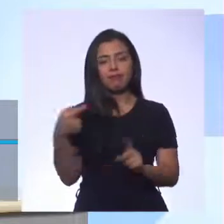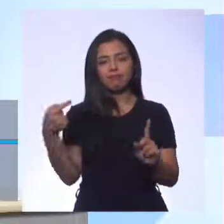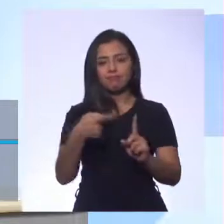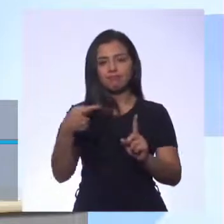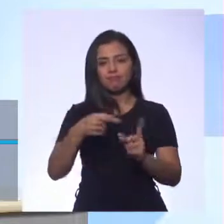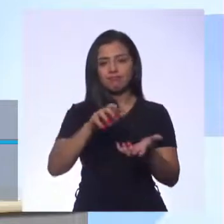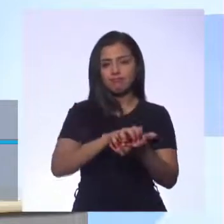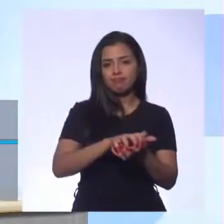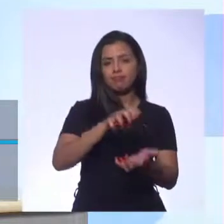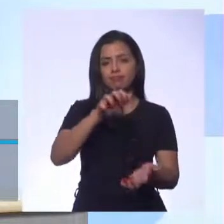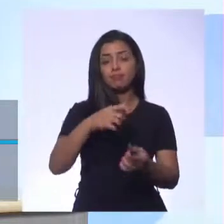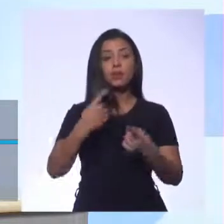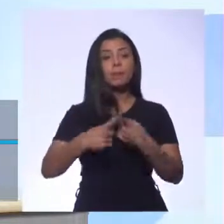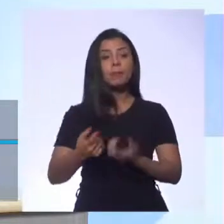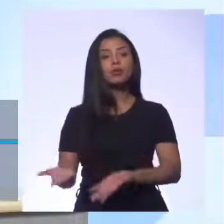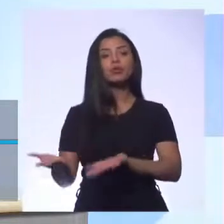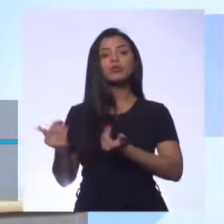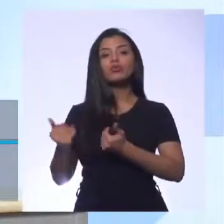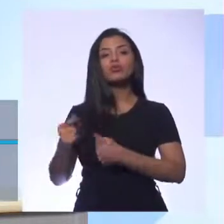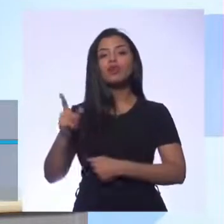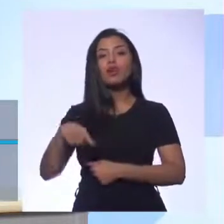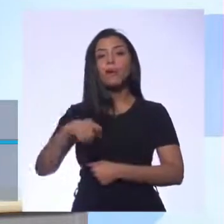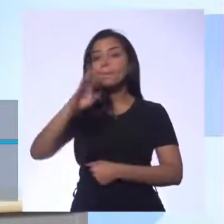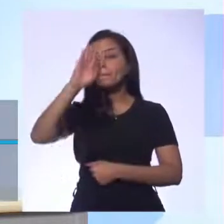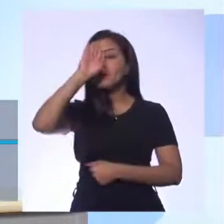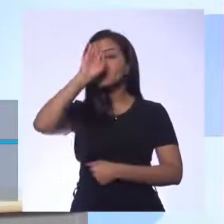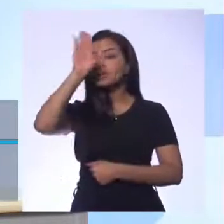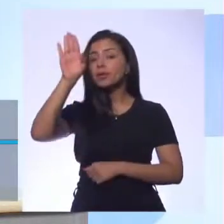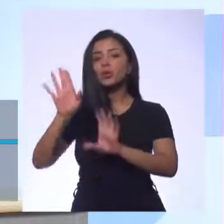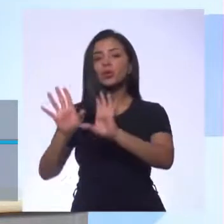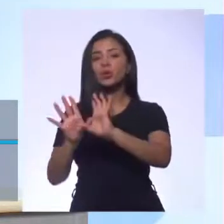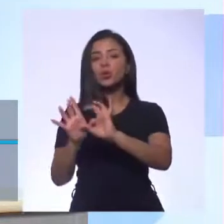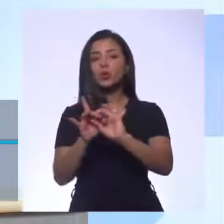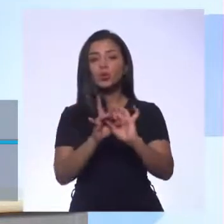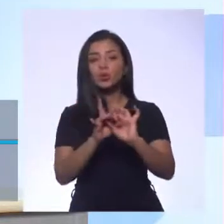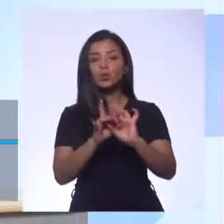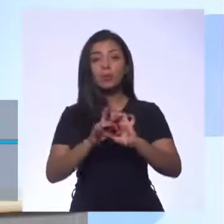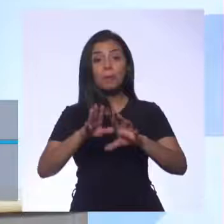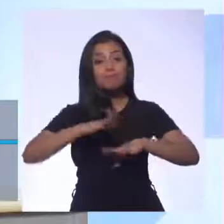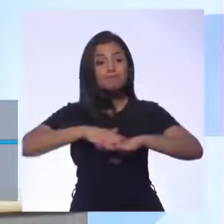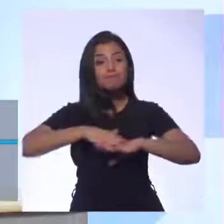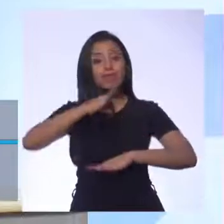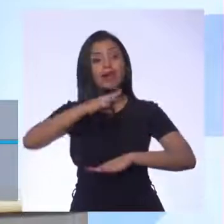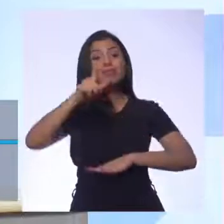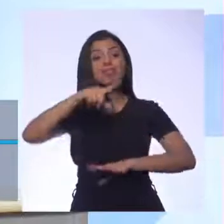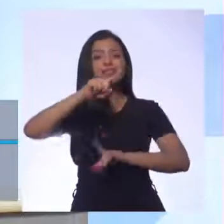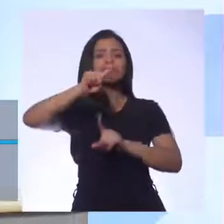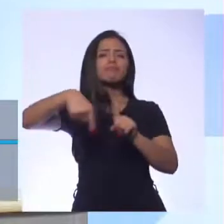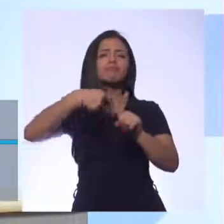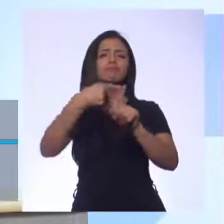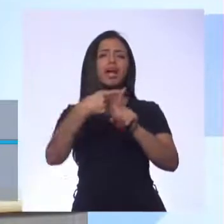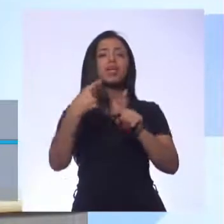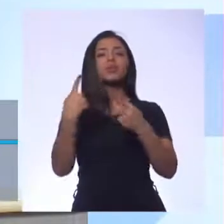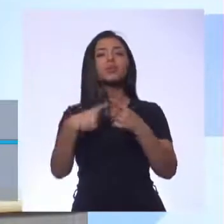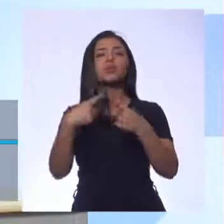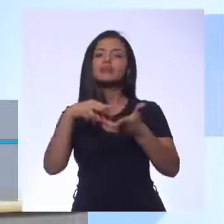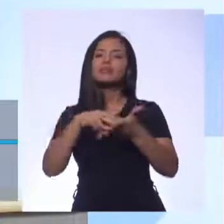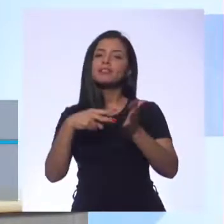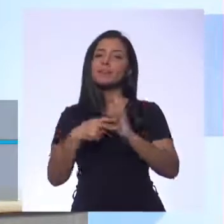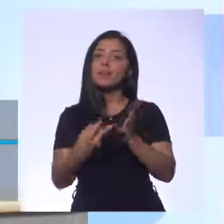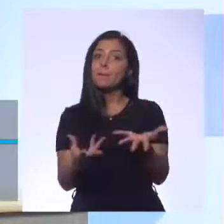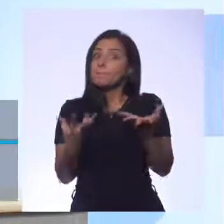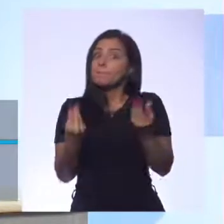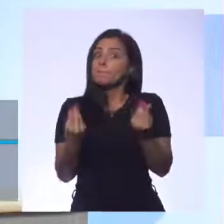o jovem é o principal nesse contexto, né? O mais ele apenas está intensificando, né, que ela é muito jovem, tá